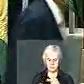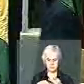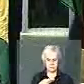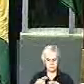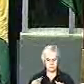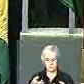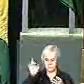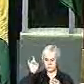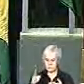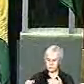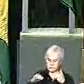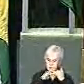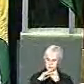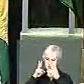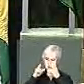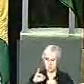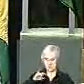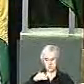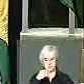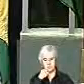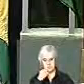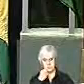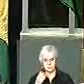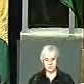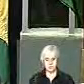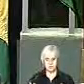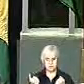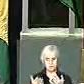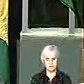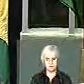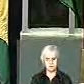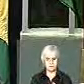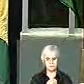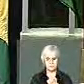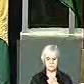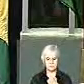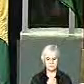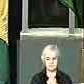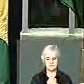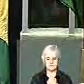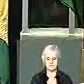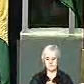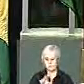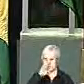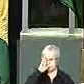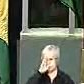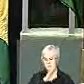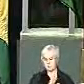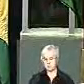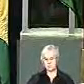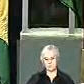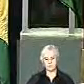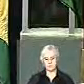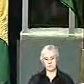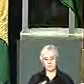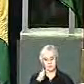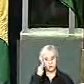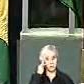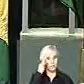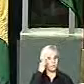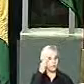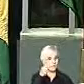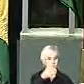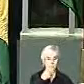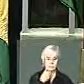direitos e de oportunidades, assegura, sobretudo, para as crianças, um futuro. E